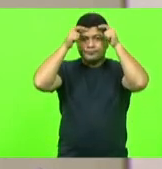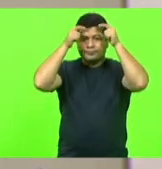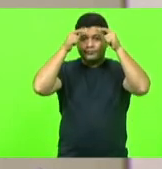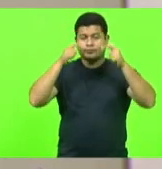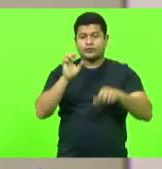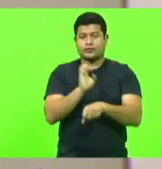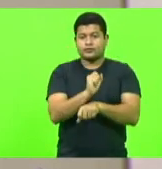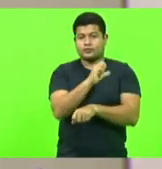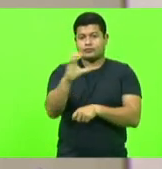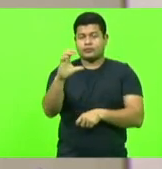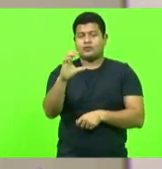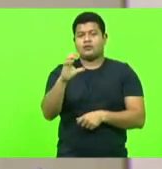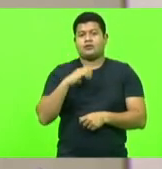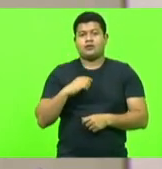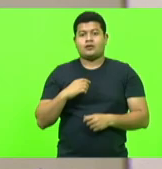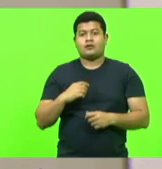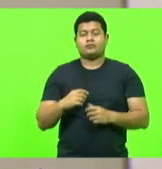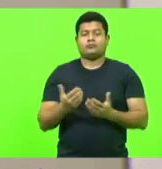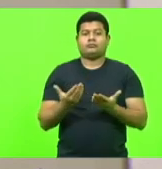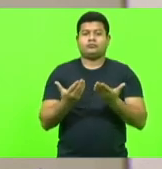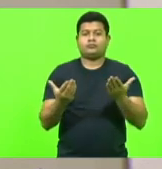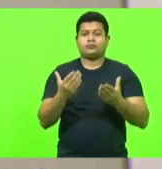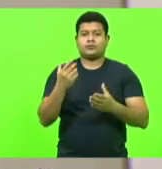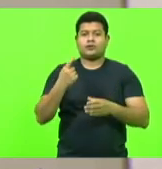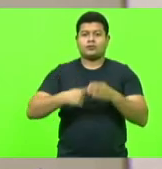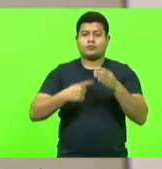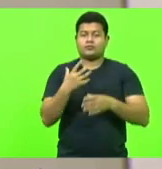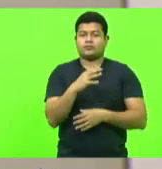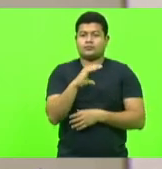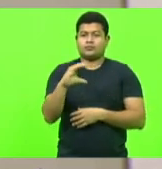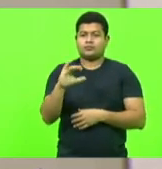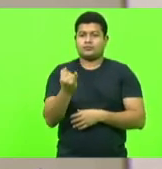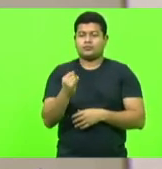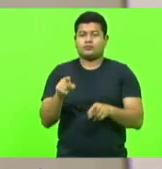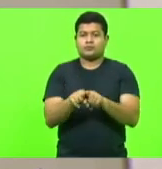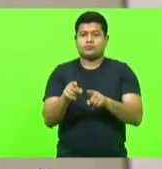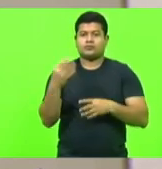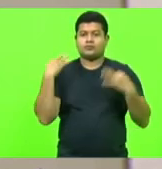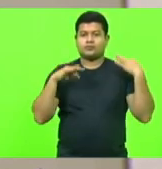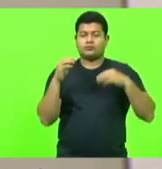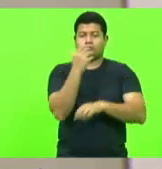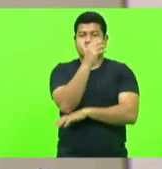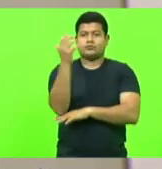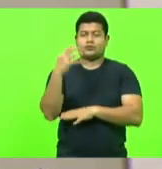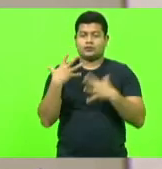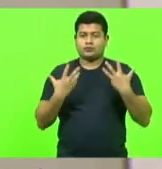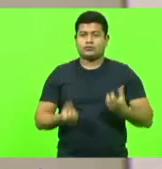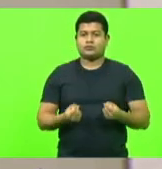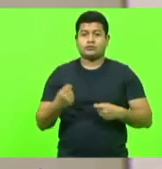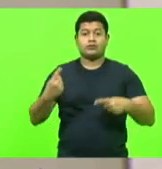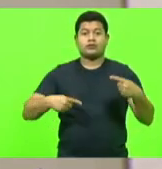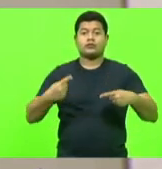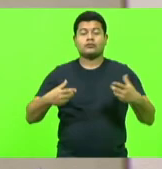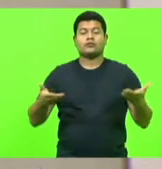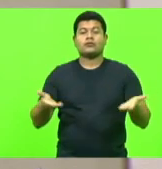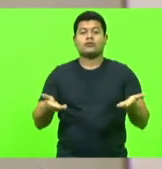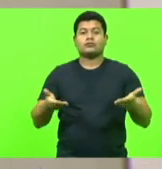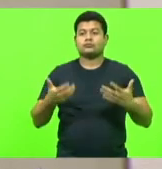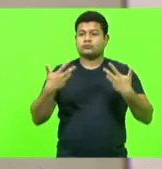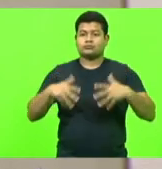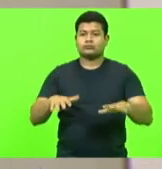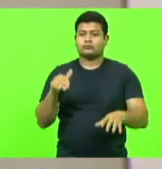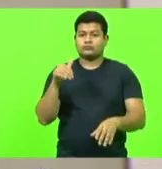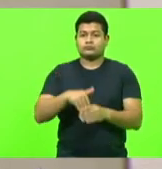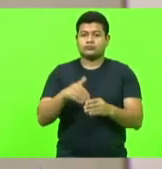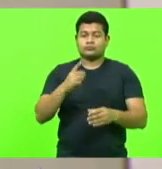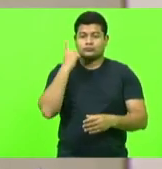pareceres favoráveis das comissões de Constituição e Justiça e Comissão de Turismo e Meio Ambiente. Em discussão. Não havendo quem queira